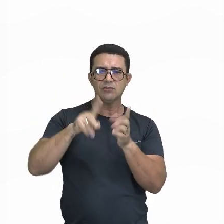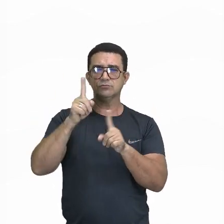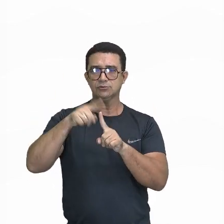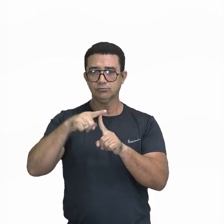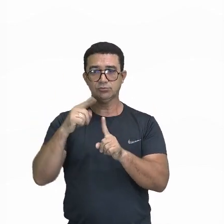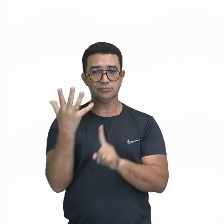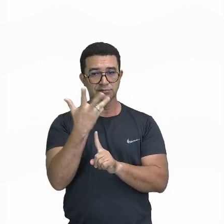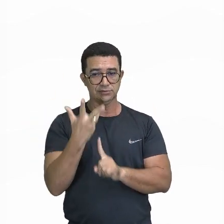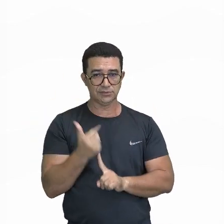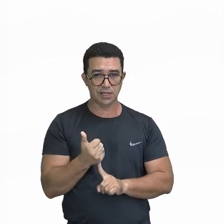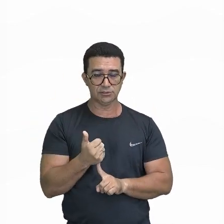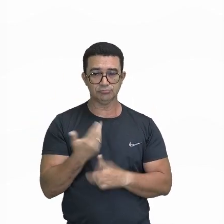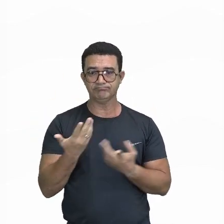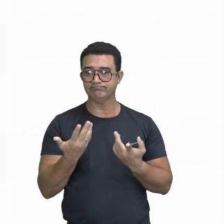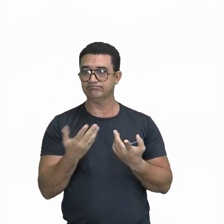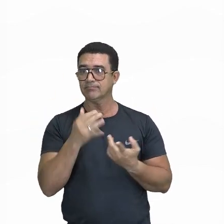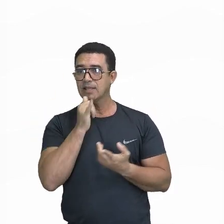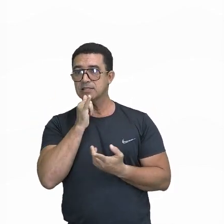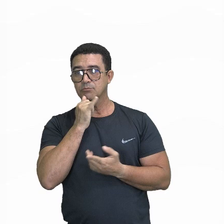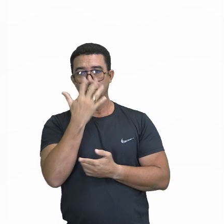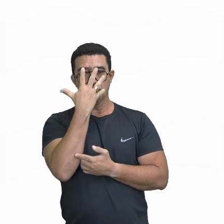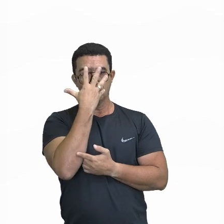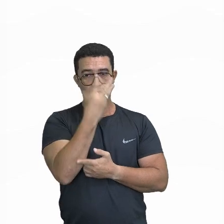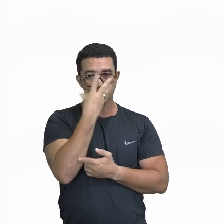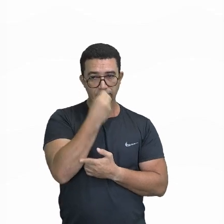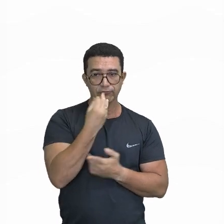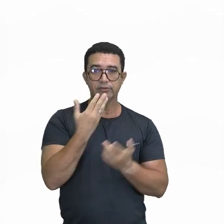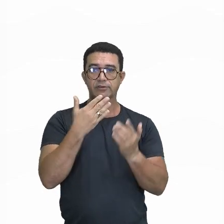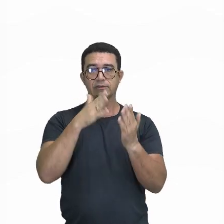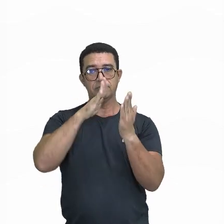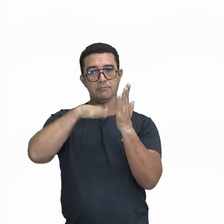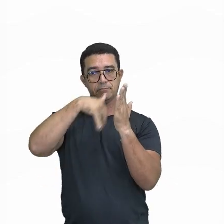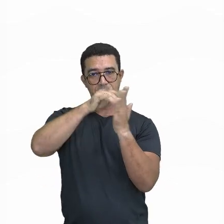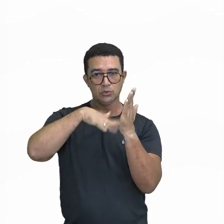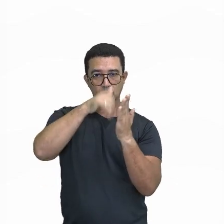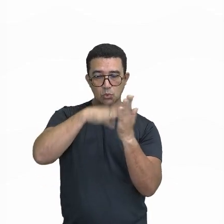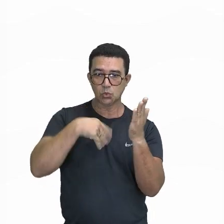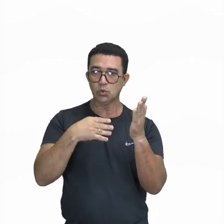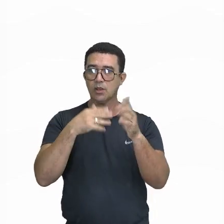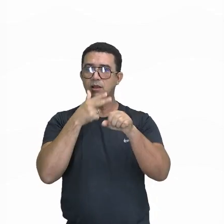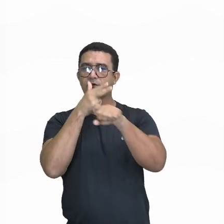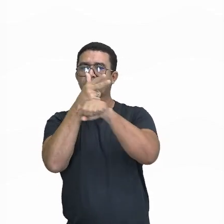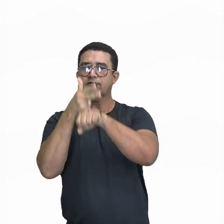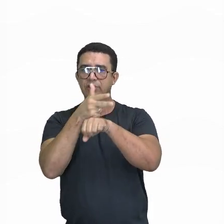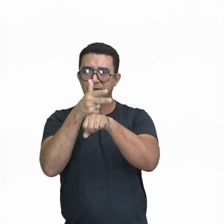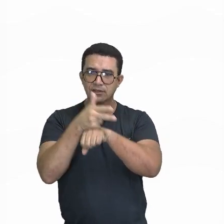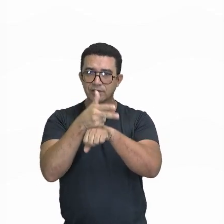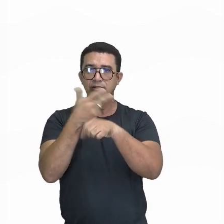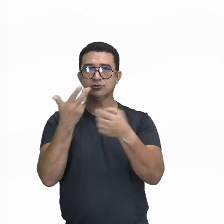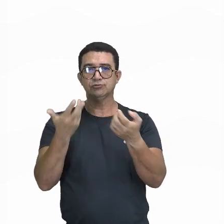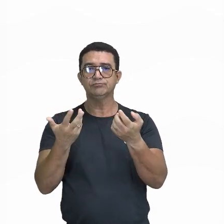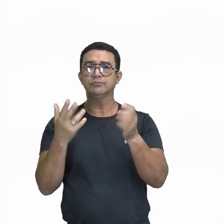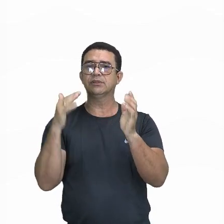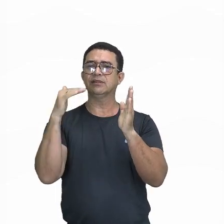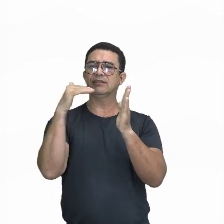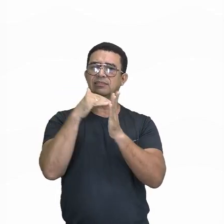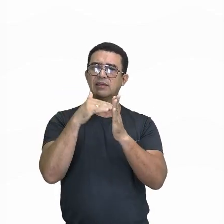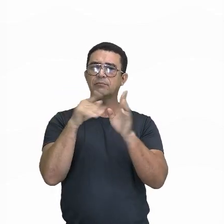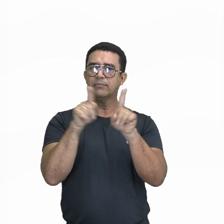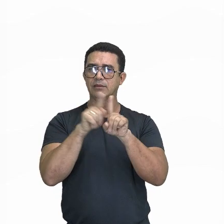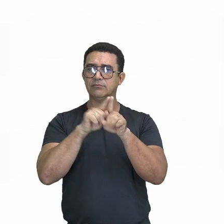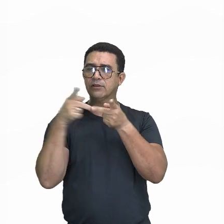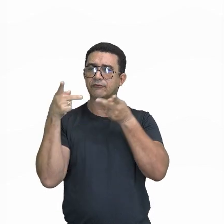tais como a fotografia, pintura, vídeo, animação e até